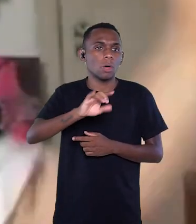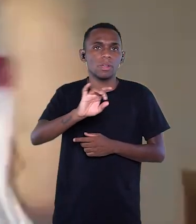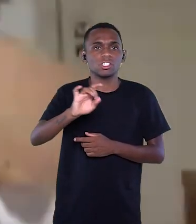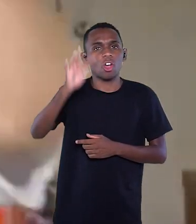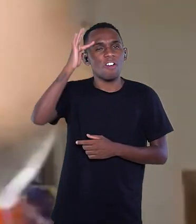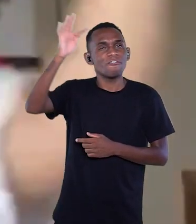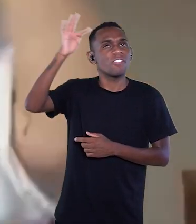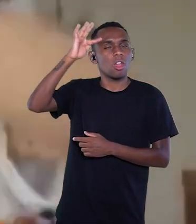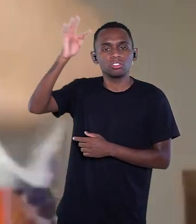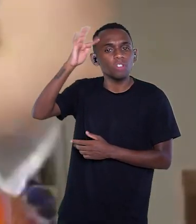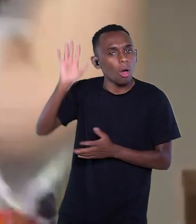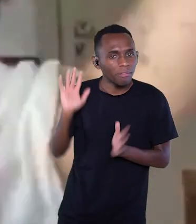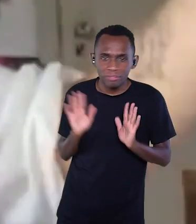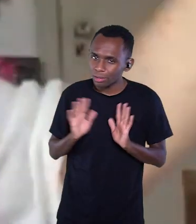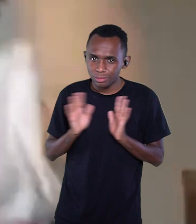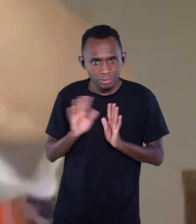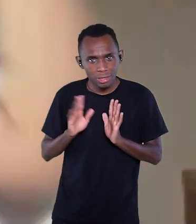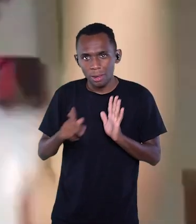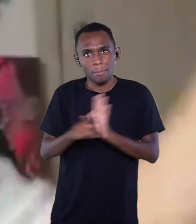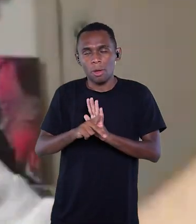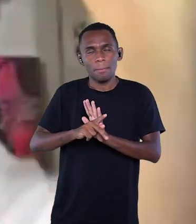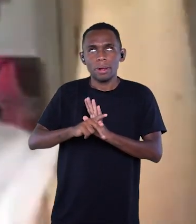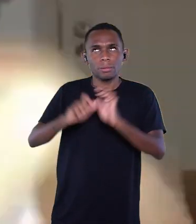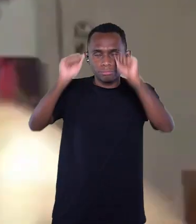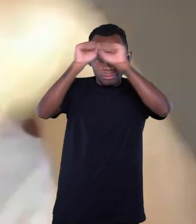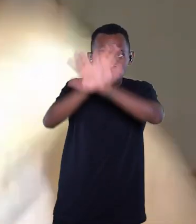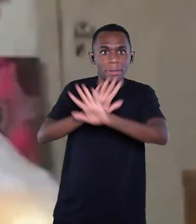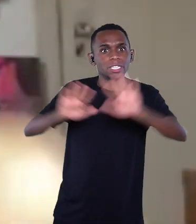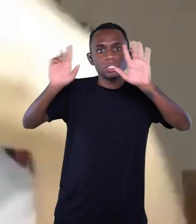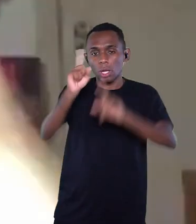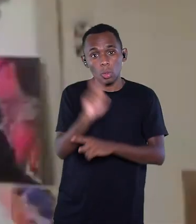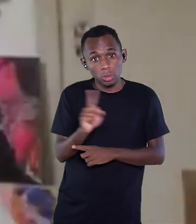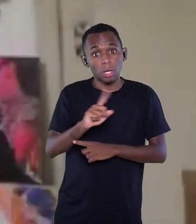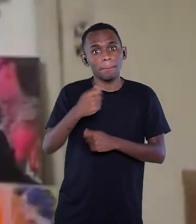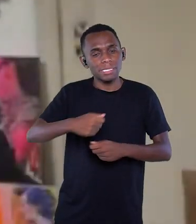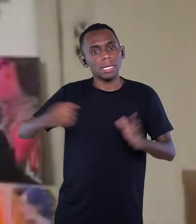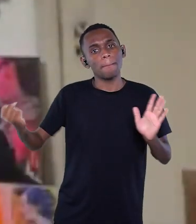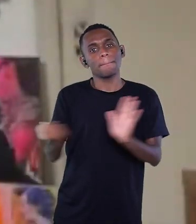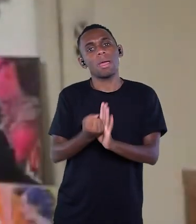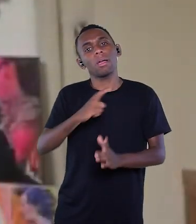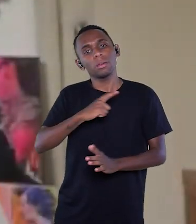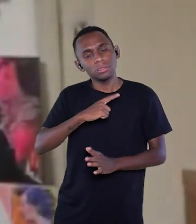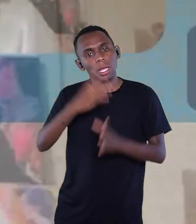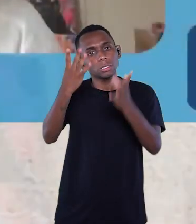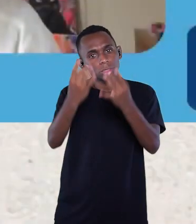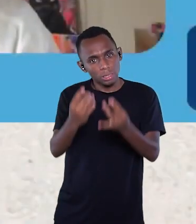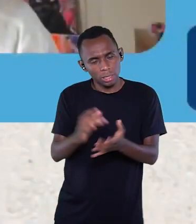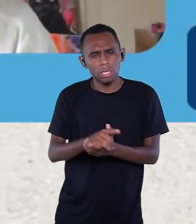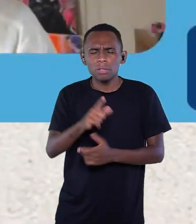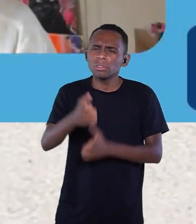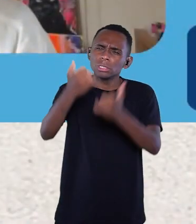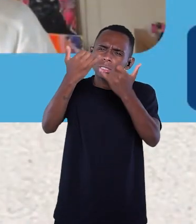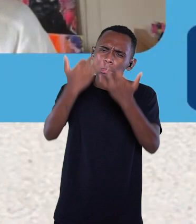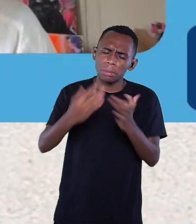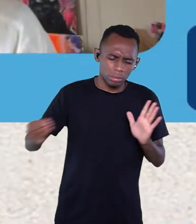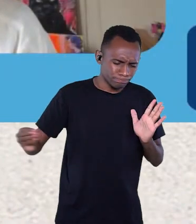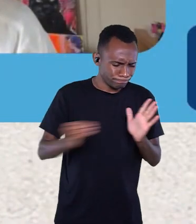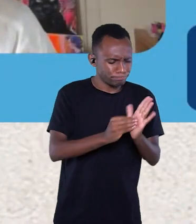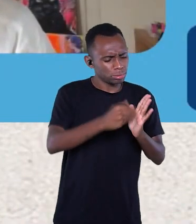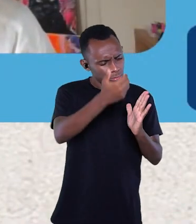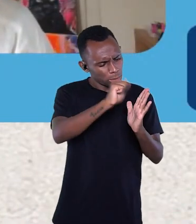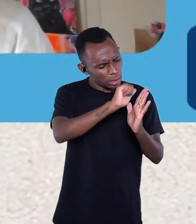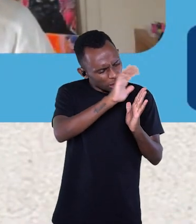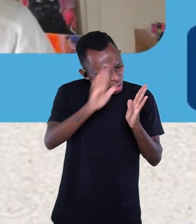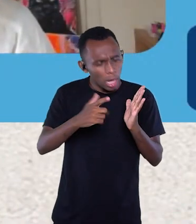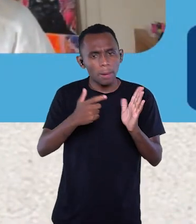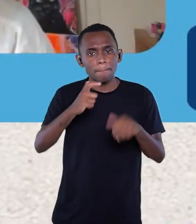questão filosófica, metafísica no ar, né? Ela tem que estar aterrada. E você pontua bem isso no seu livro, quando você vai fazer